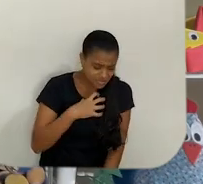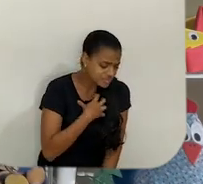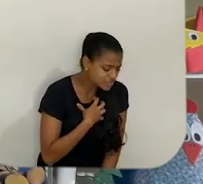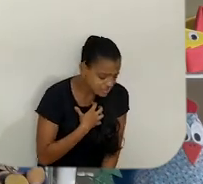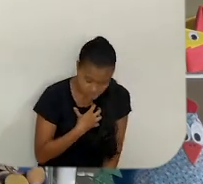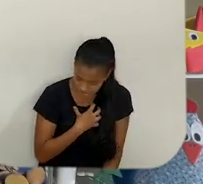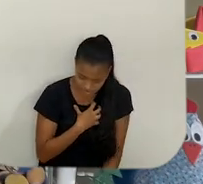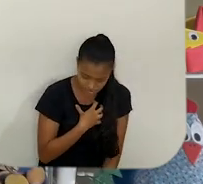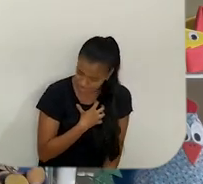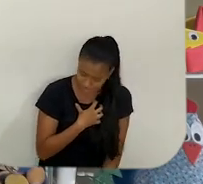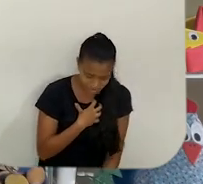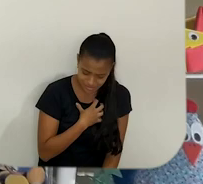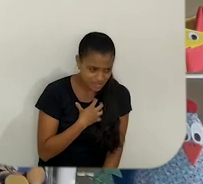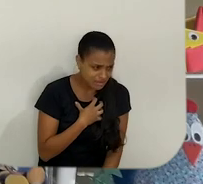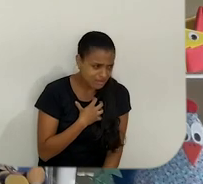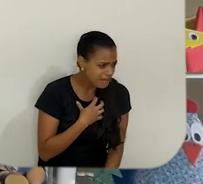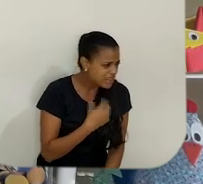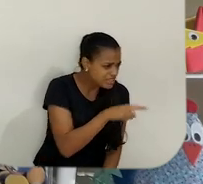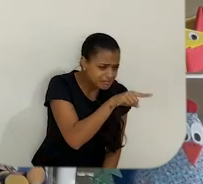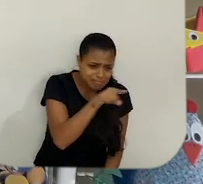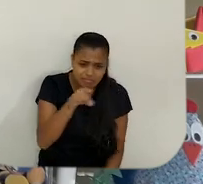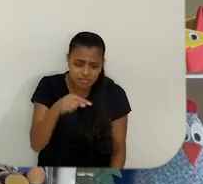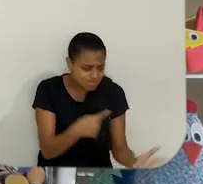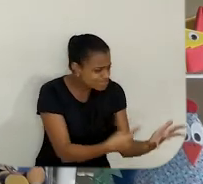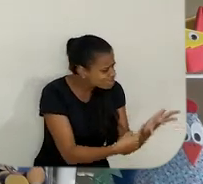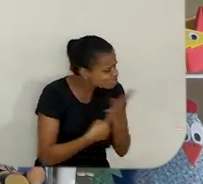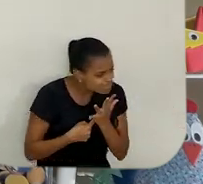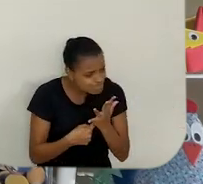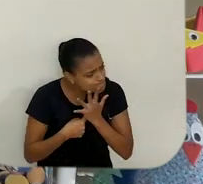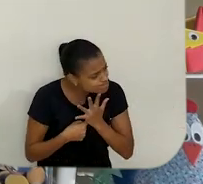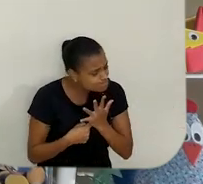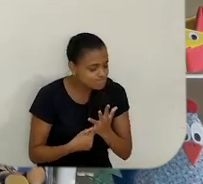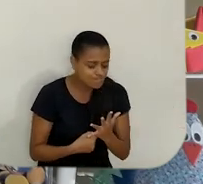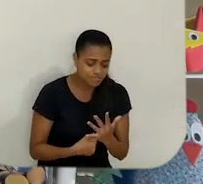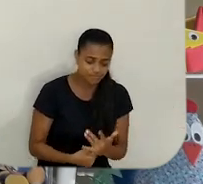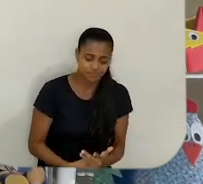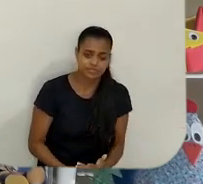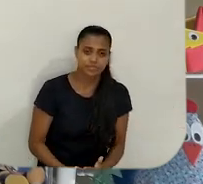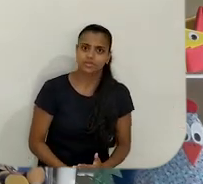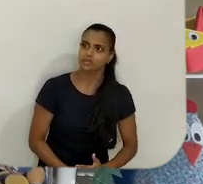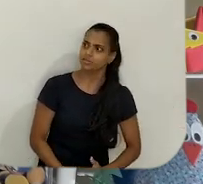pessoas e ninguém defendeu